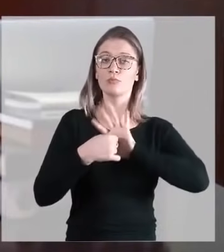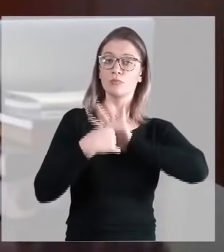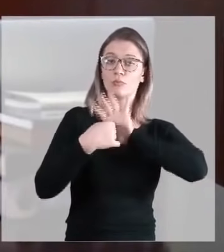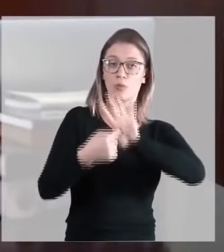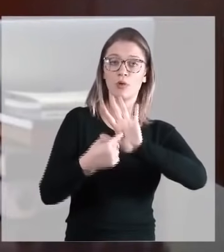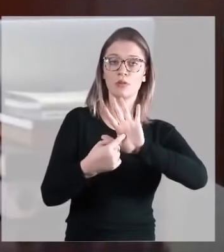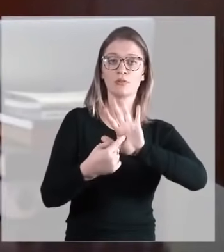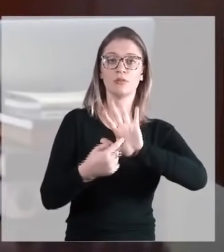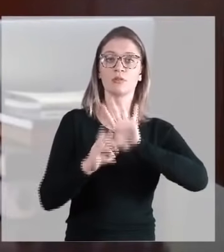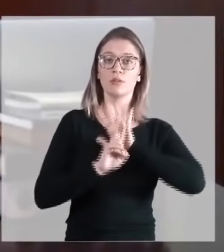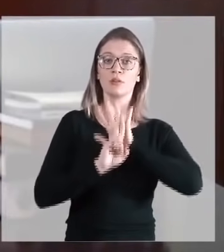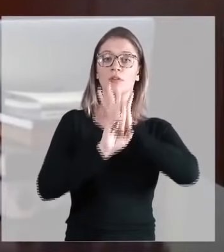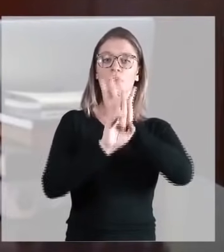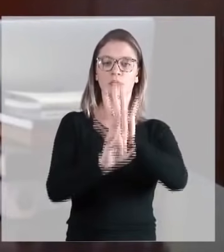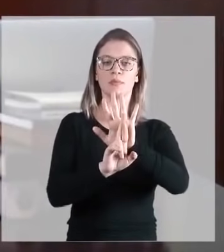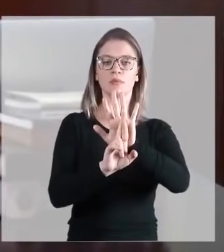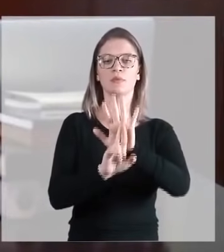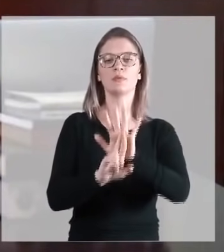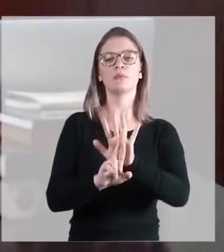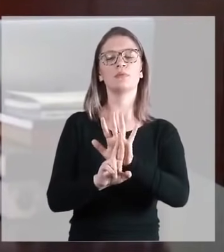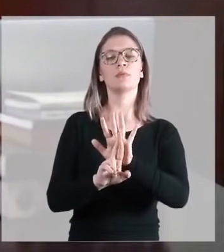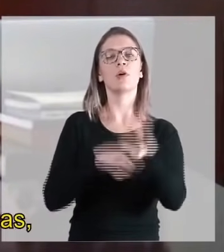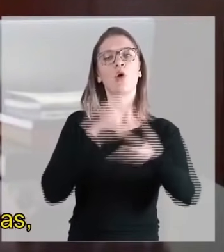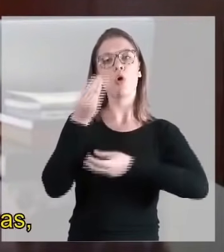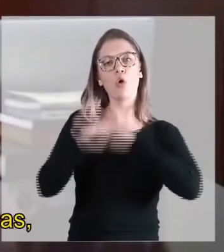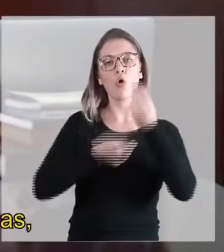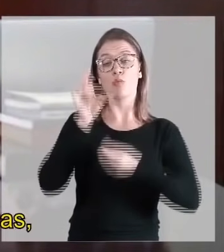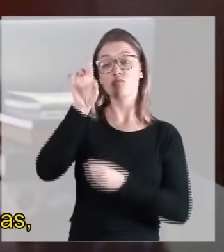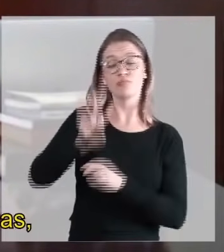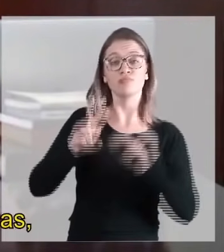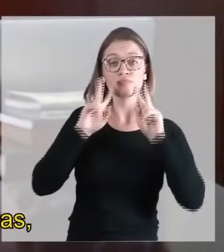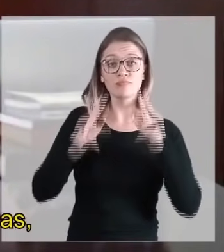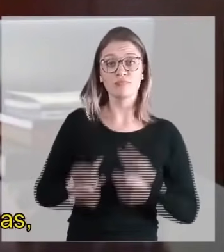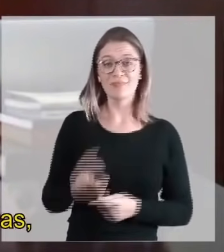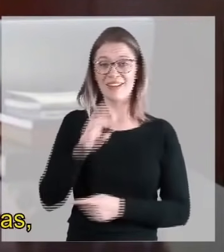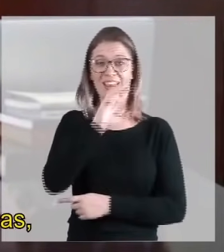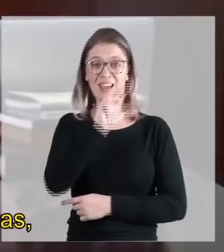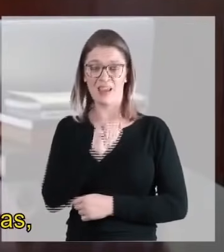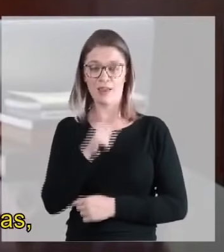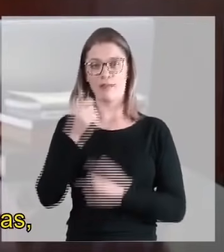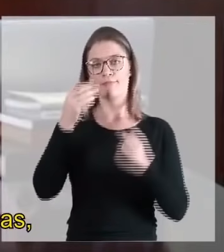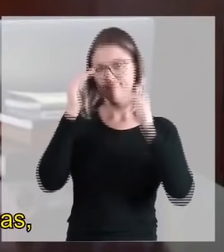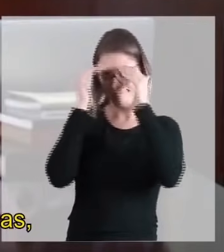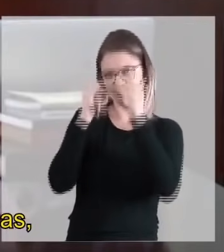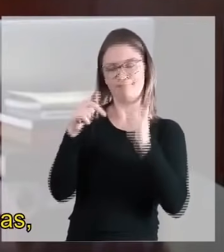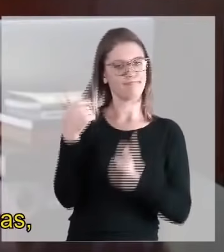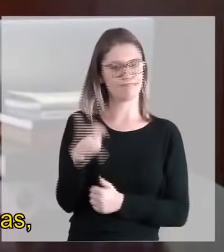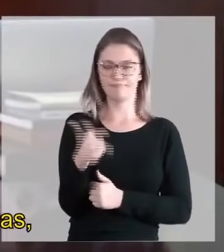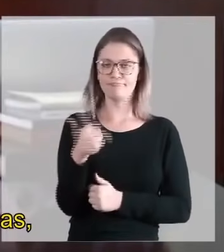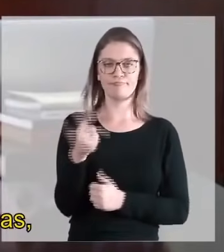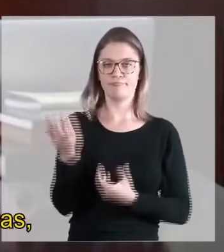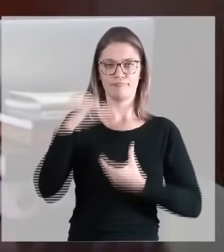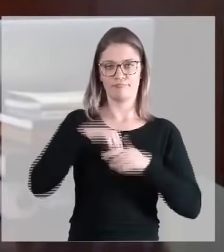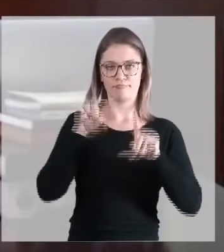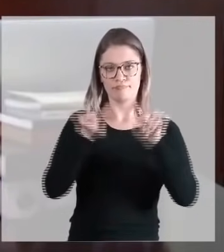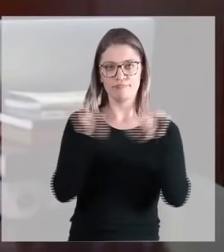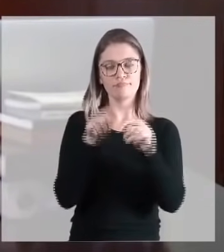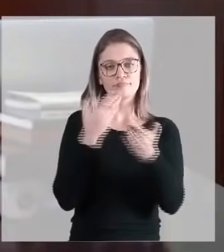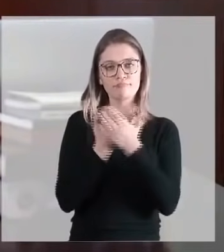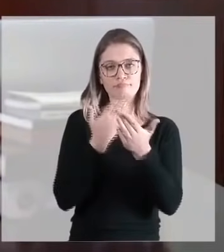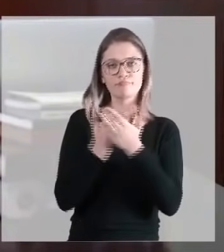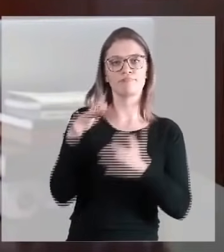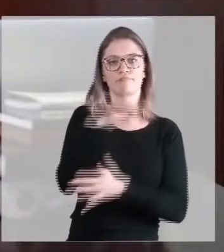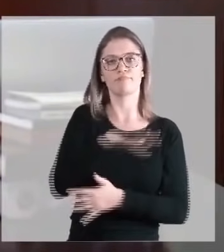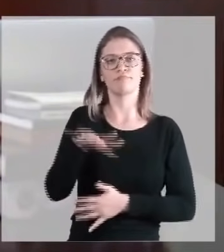para representar, para demonstrar como muitas vezes direitos humanos e ECA não são respeitados dentro das nossas escolas ou dos